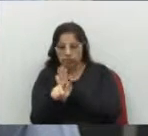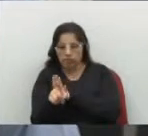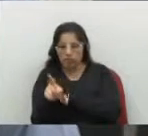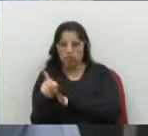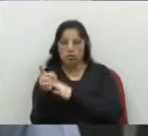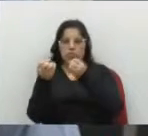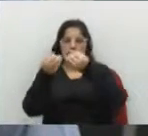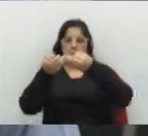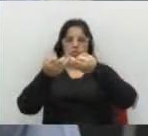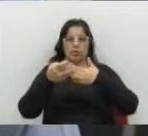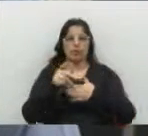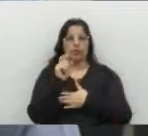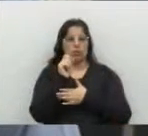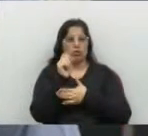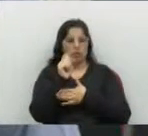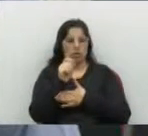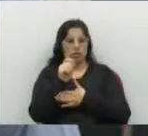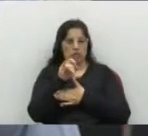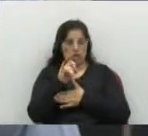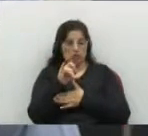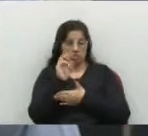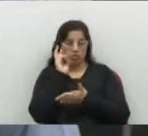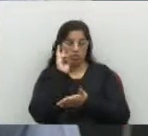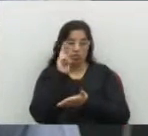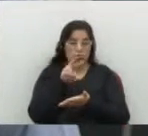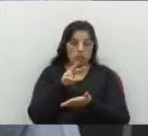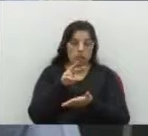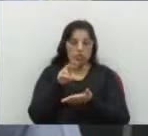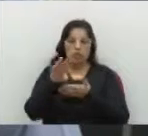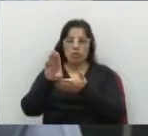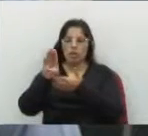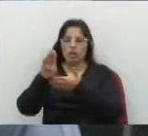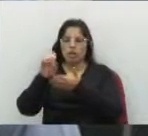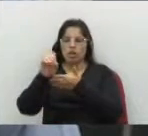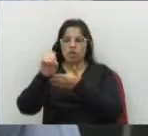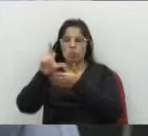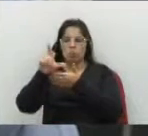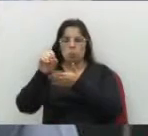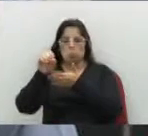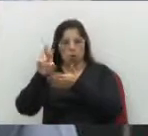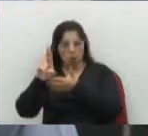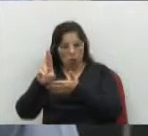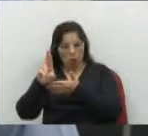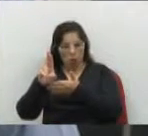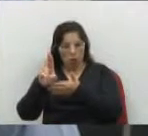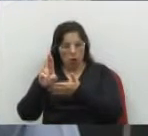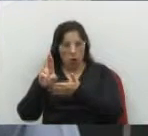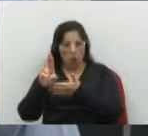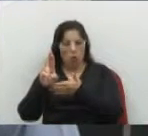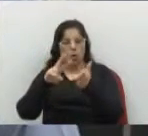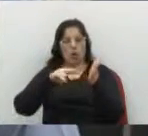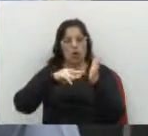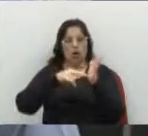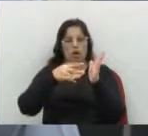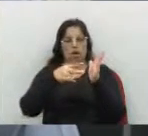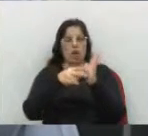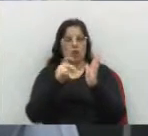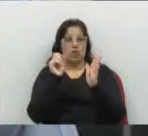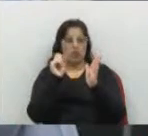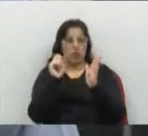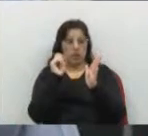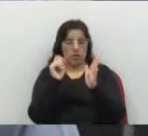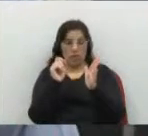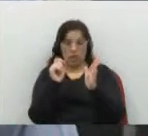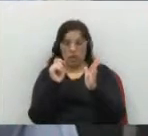que o bolor visível na superfície do alimento é como se fosse apenas a ponta de um iceberg, segundo o Departamento Americano de